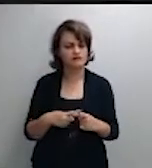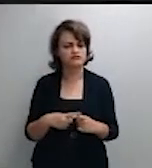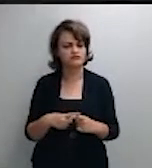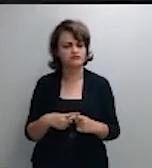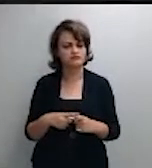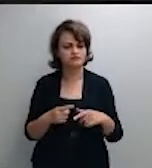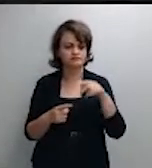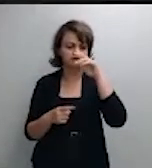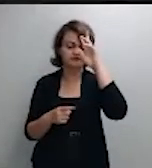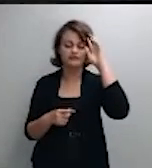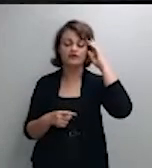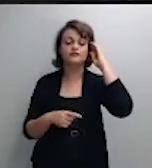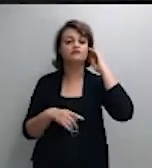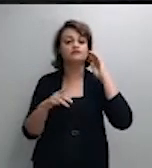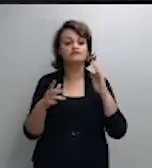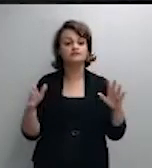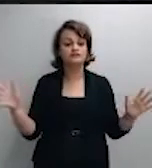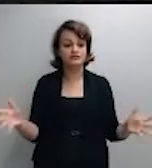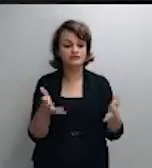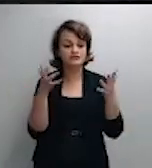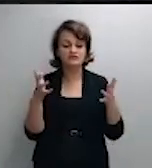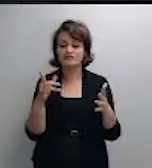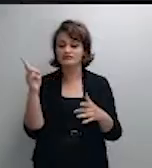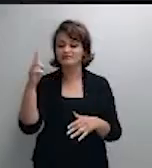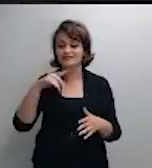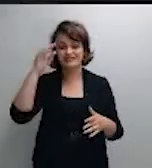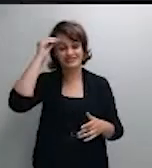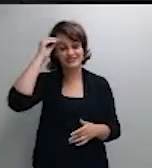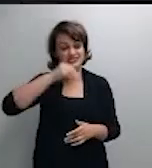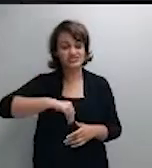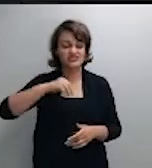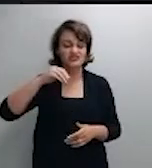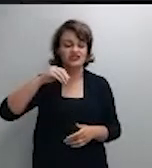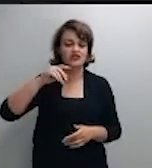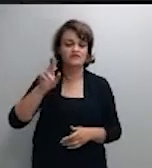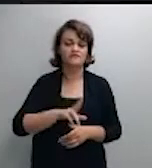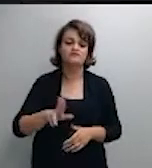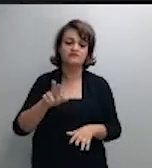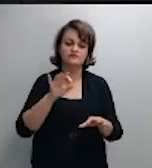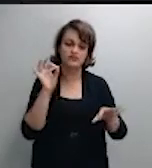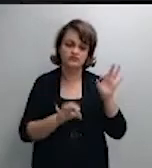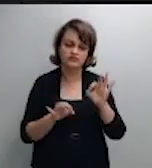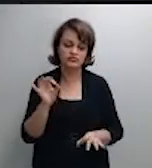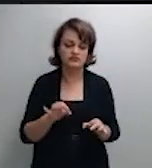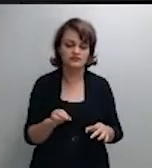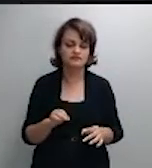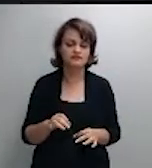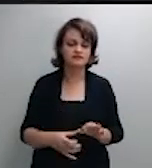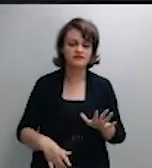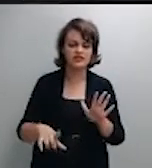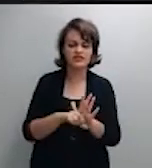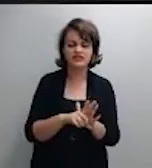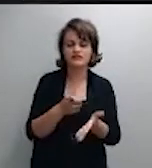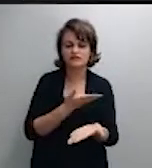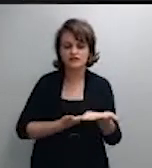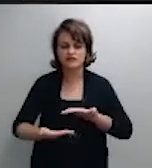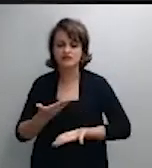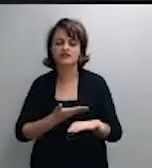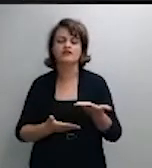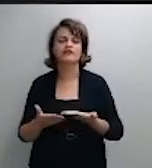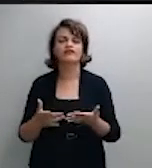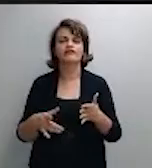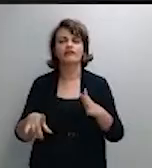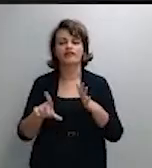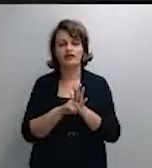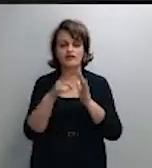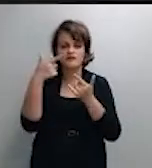Para desestimular o uso predatório da justiça. Além da conciliação, além da mediação, dos